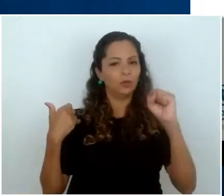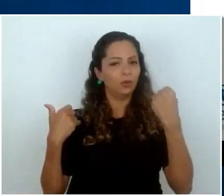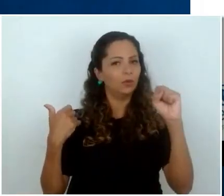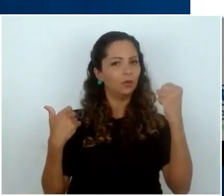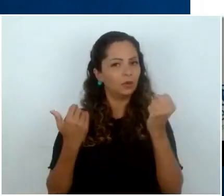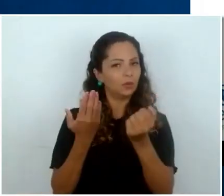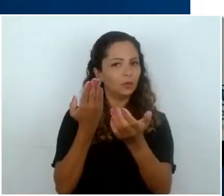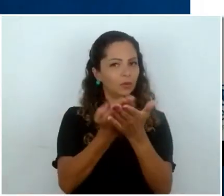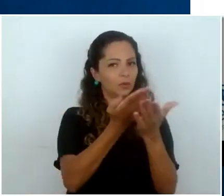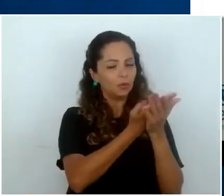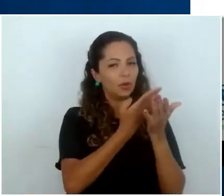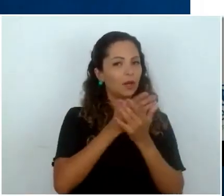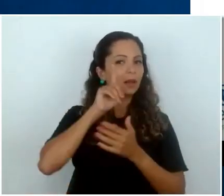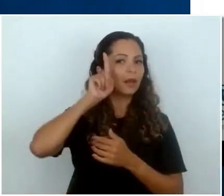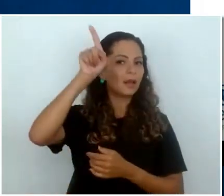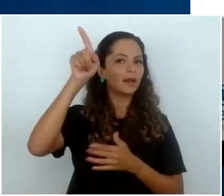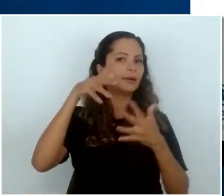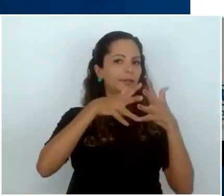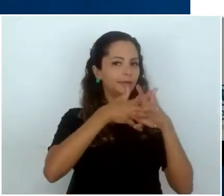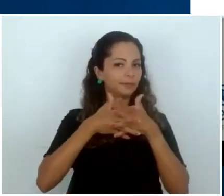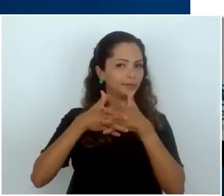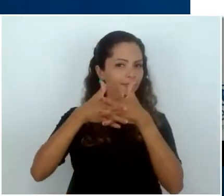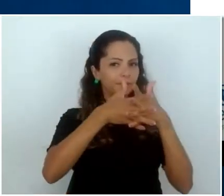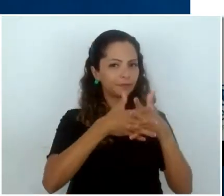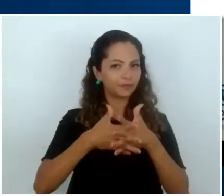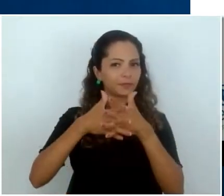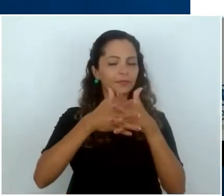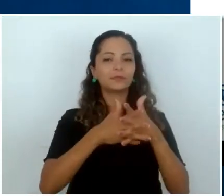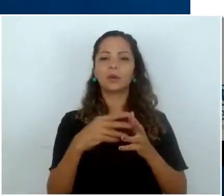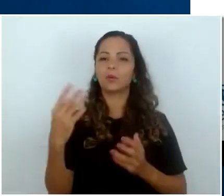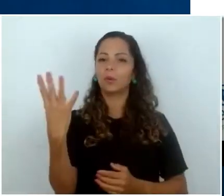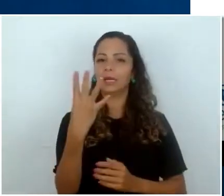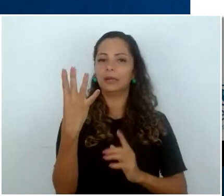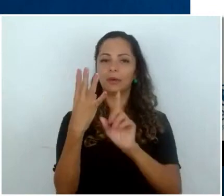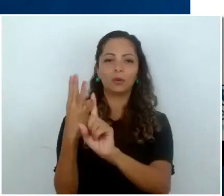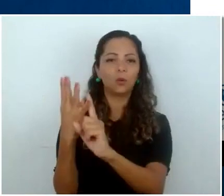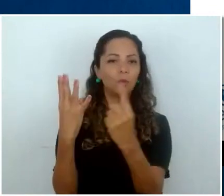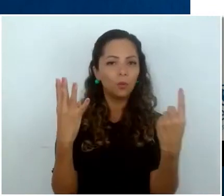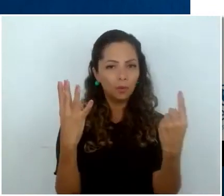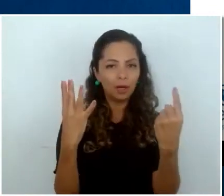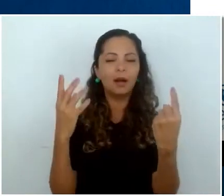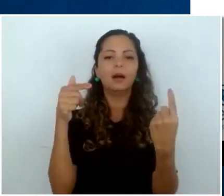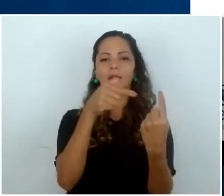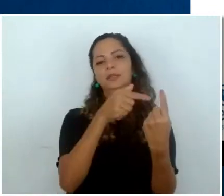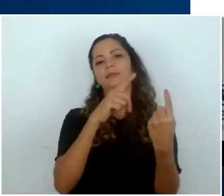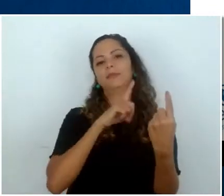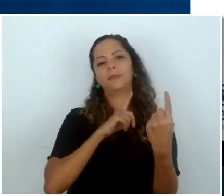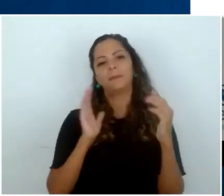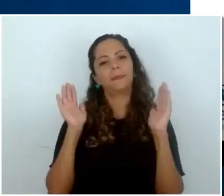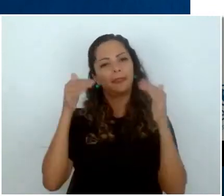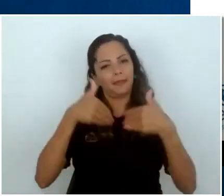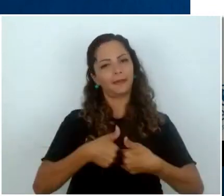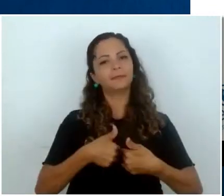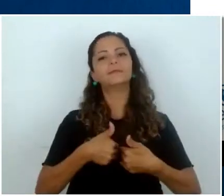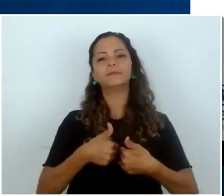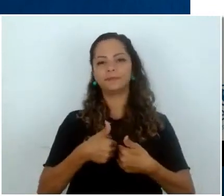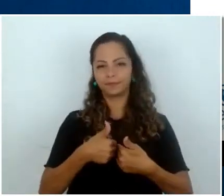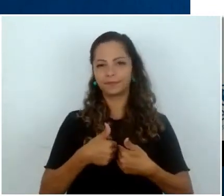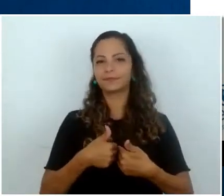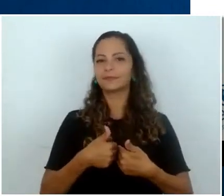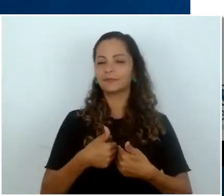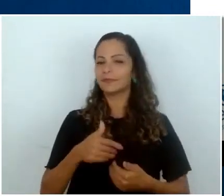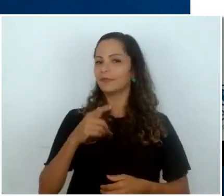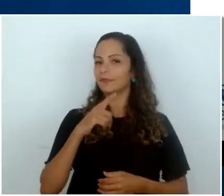americano, uma está dentro do transtorno do espectro do autismo. Né? Ainda existe essa relação de 4 meninos para cada